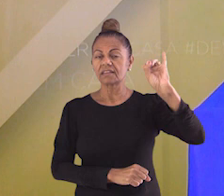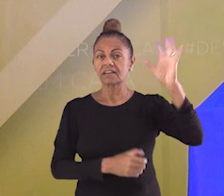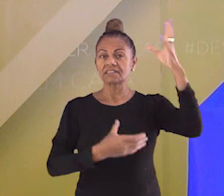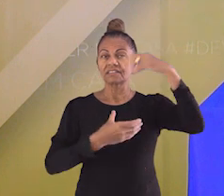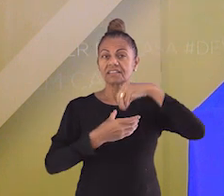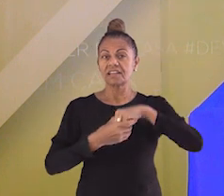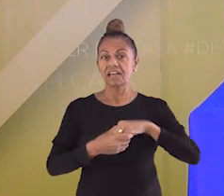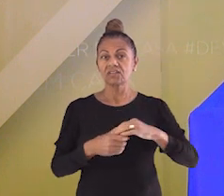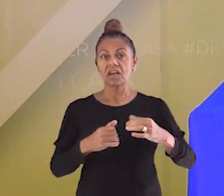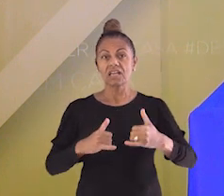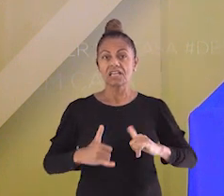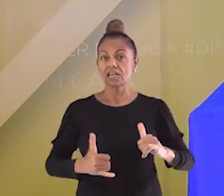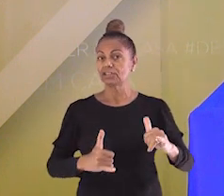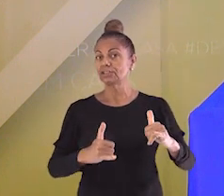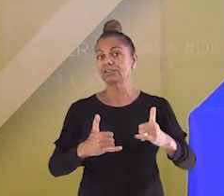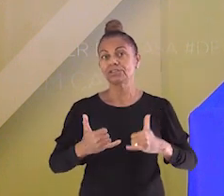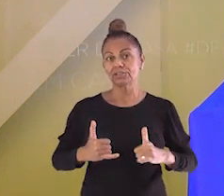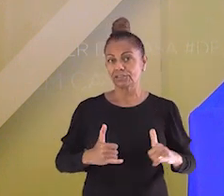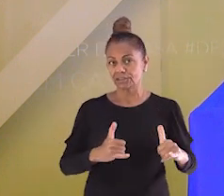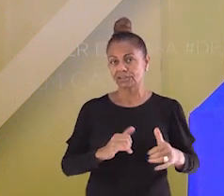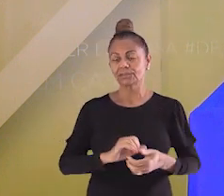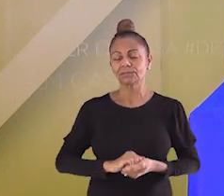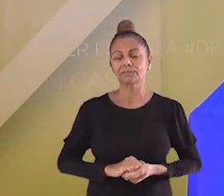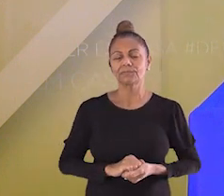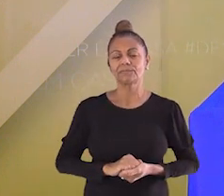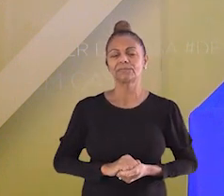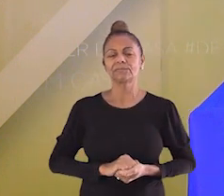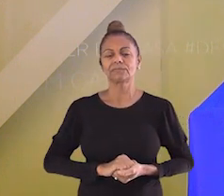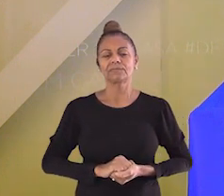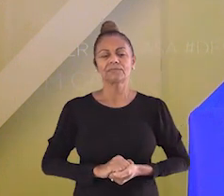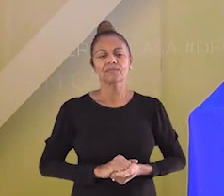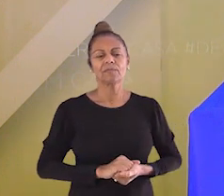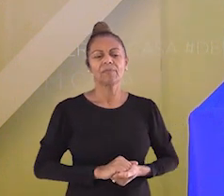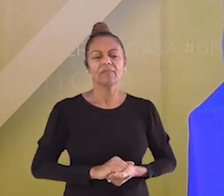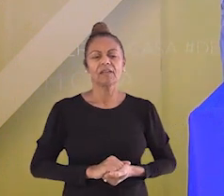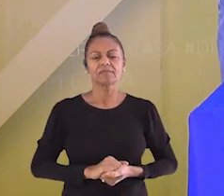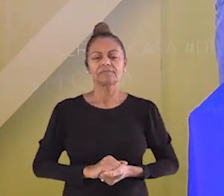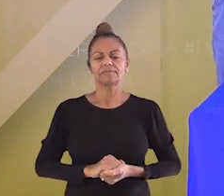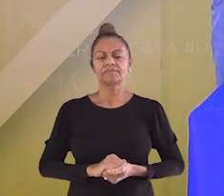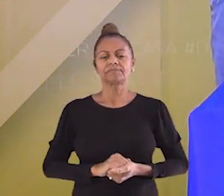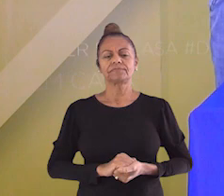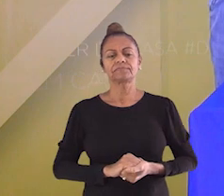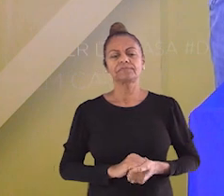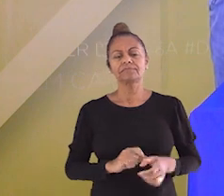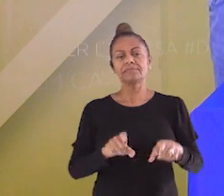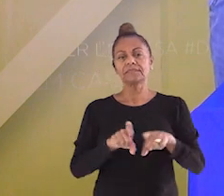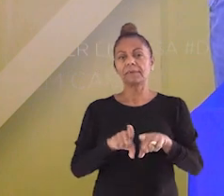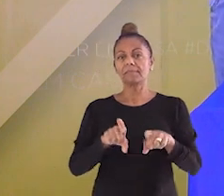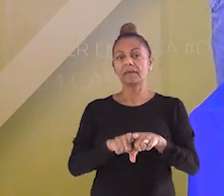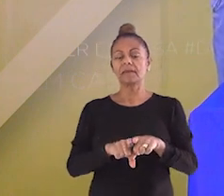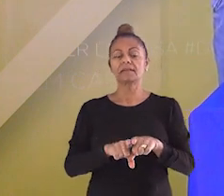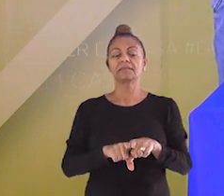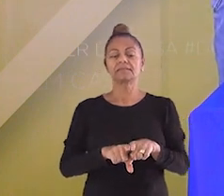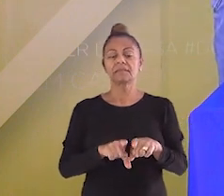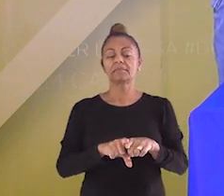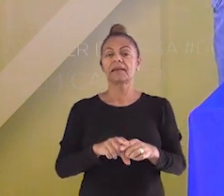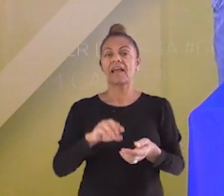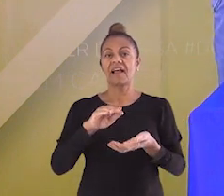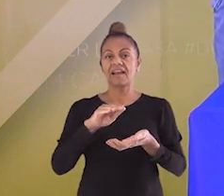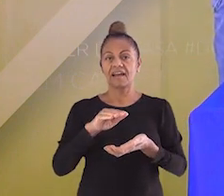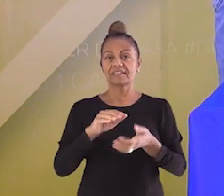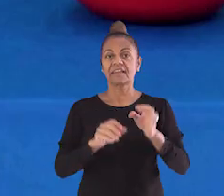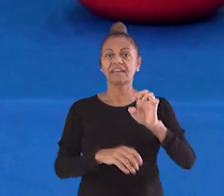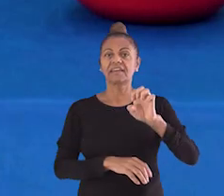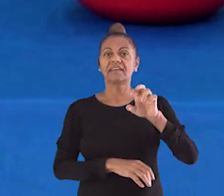nossa principal fonte de energia. O nosso corpo retira essa energia dos carboidratos. E aí a gente tem